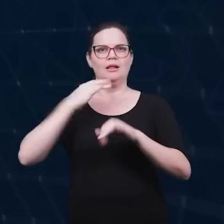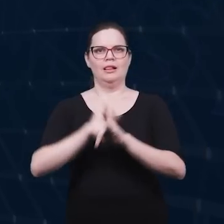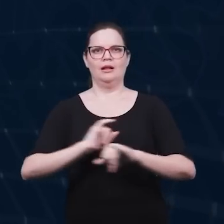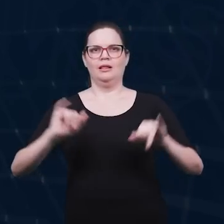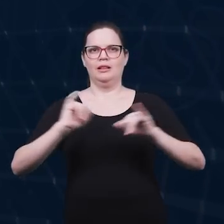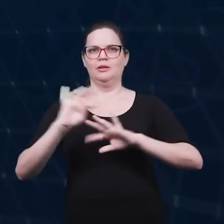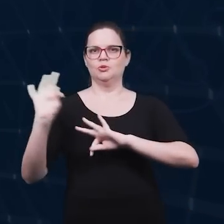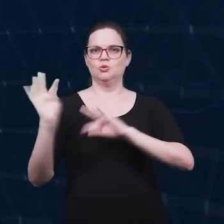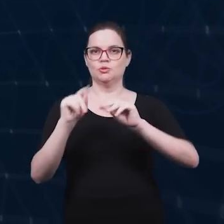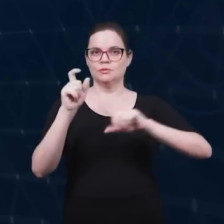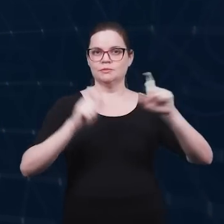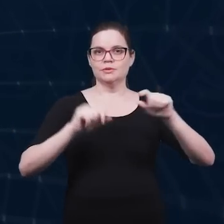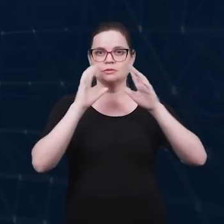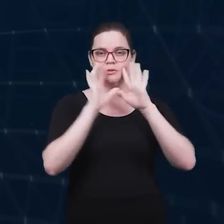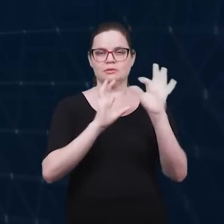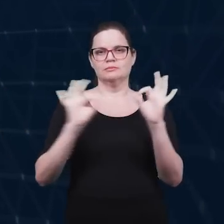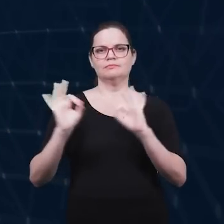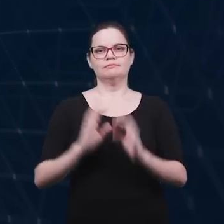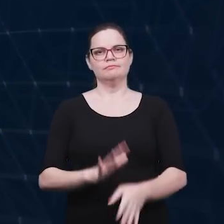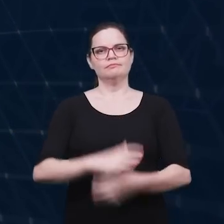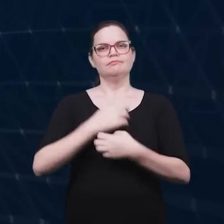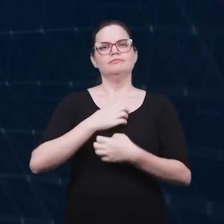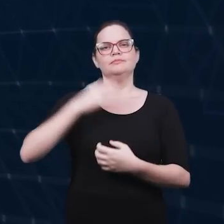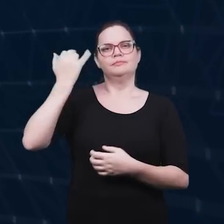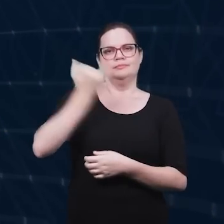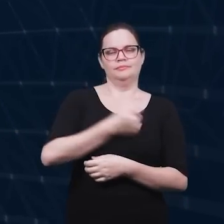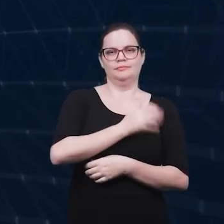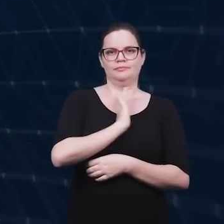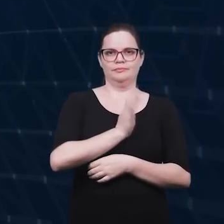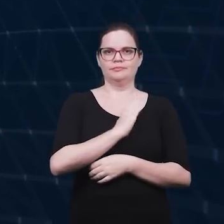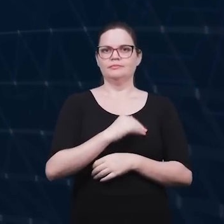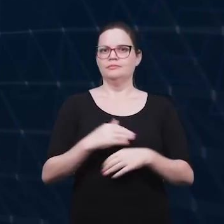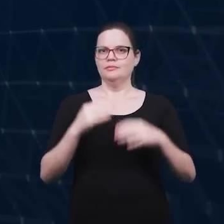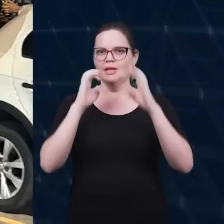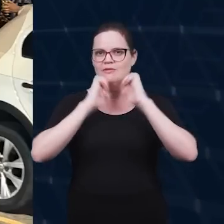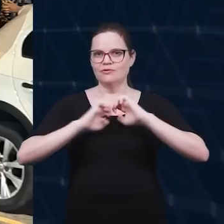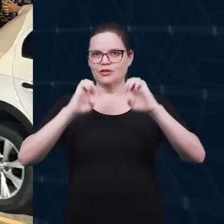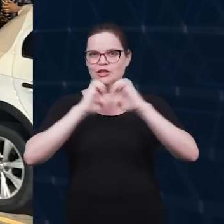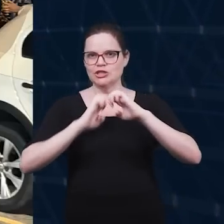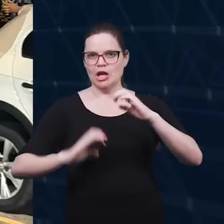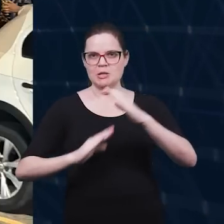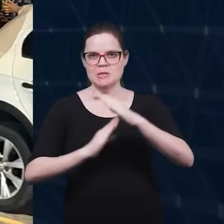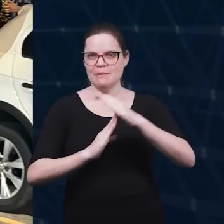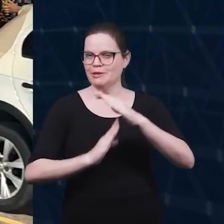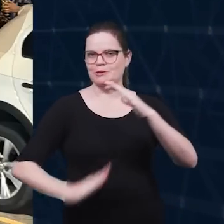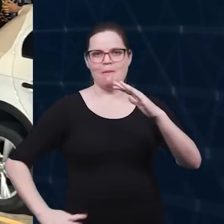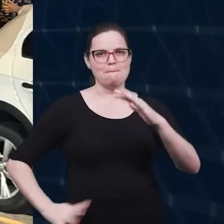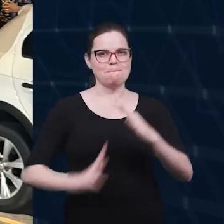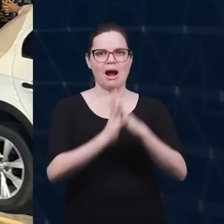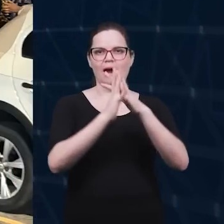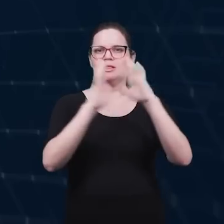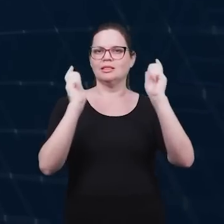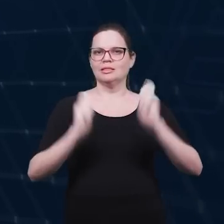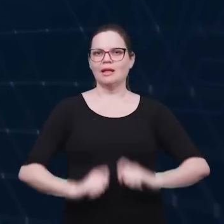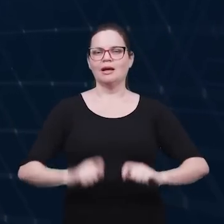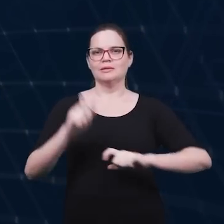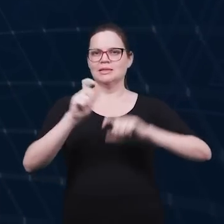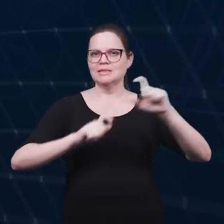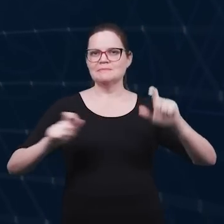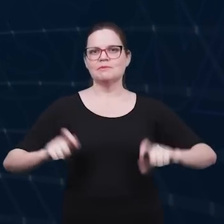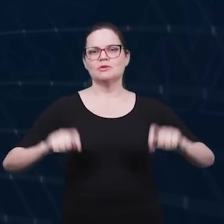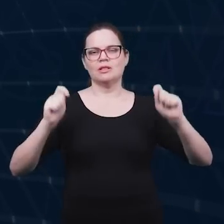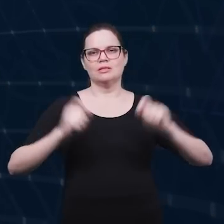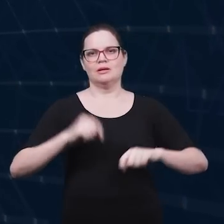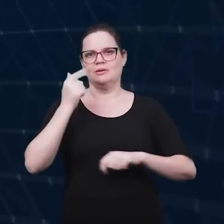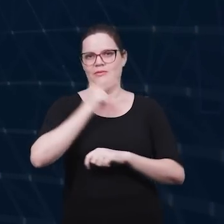todos que estavam presentes. O Evangelho não tem fronteiras. Ele vai onde houver a sede de salvação. Fechamos nossa